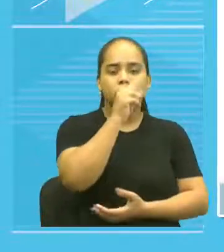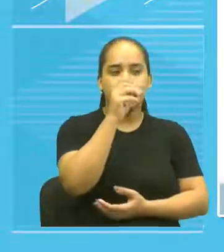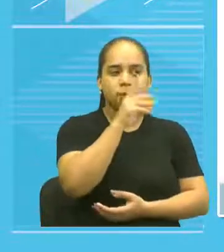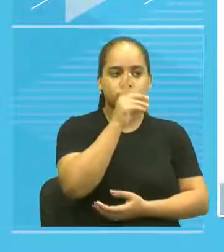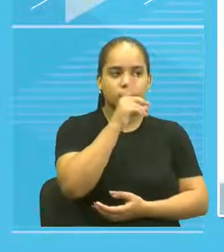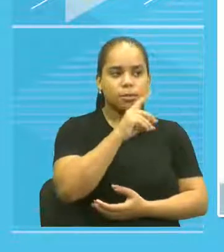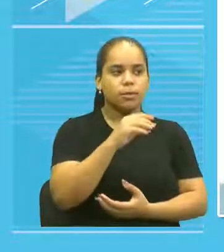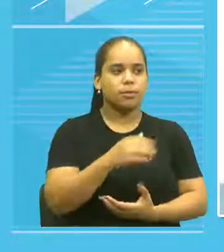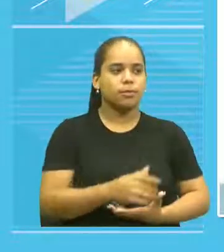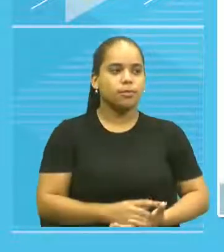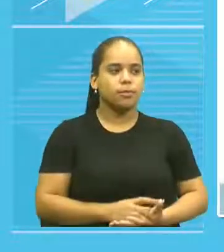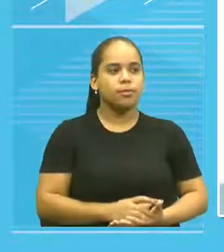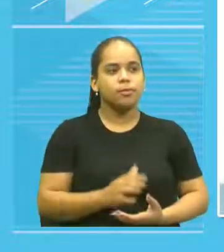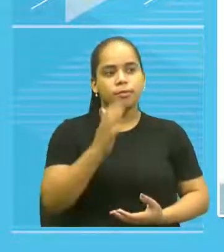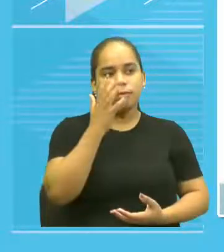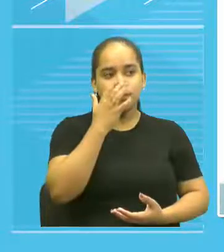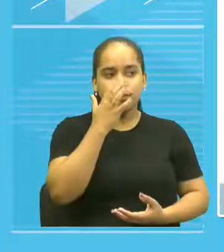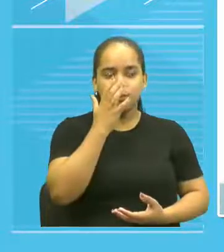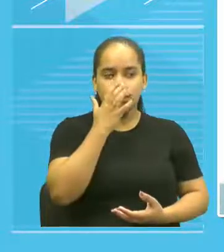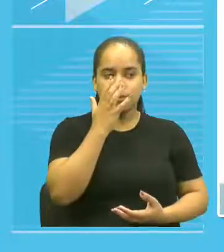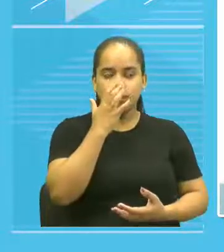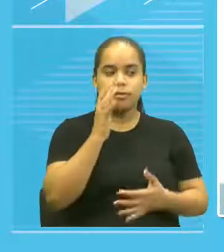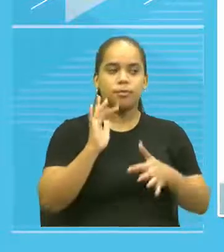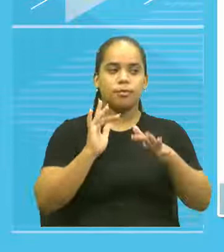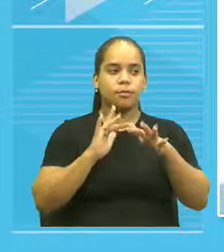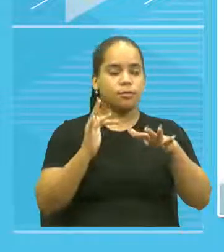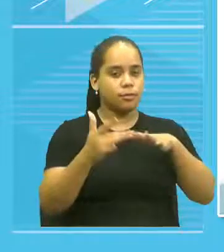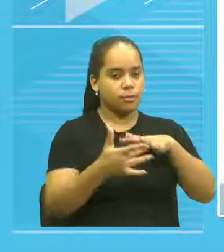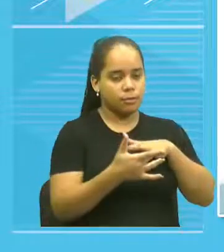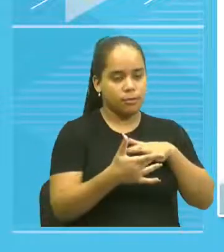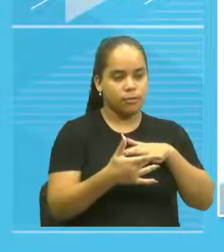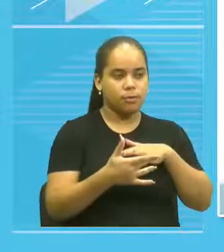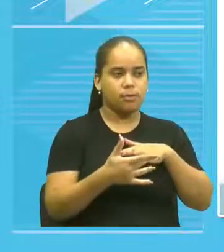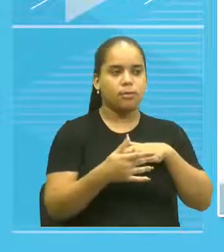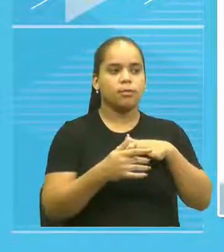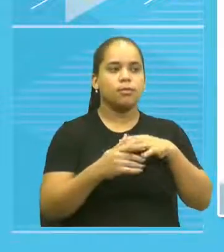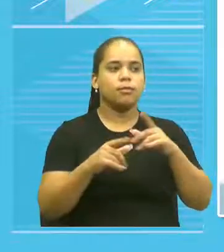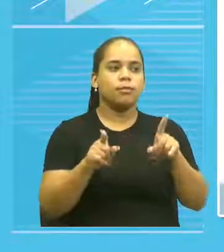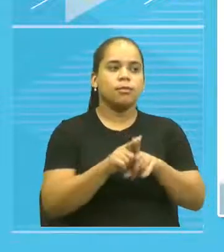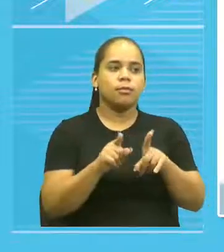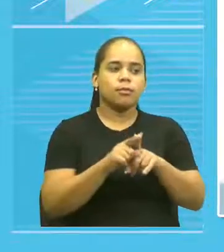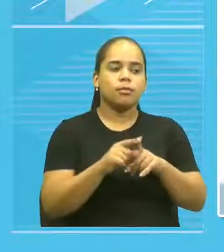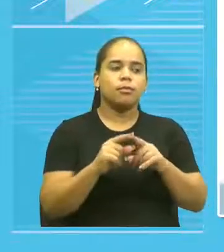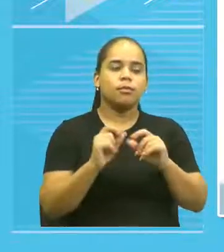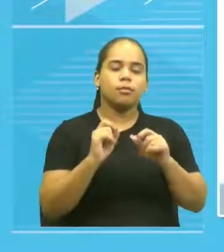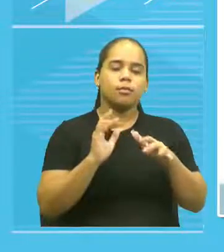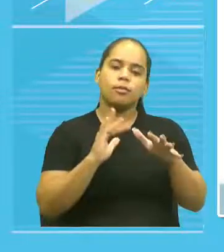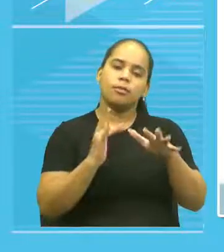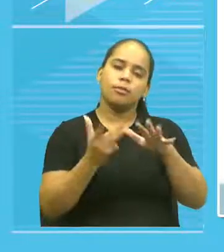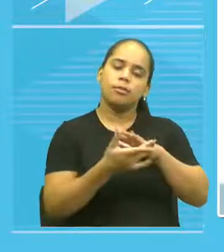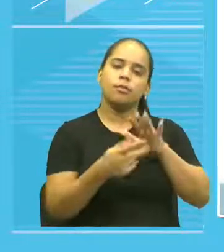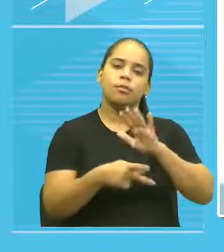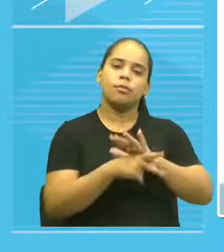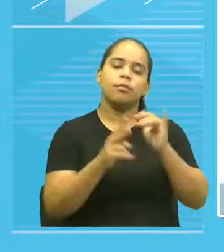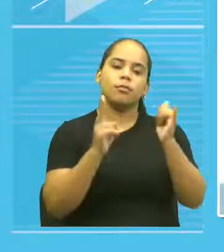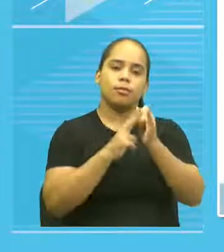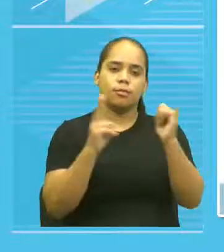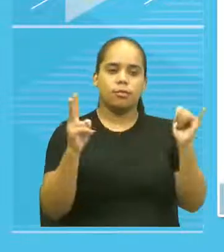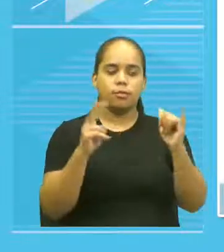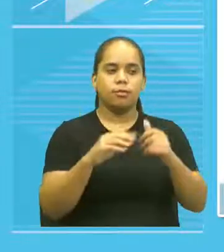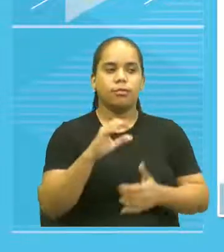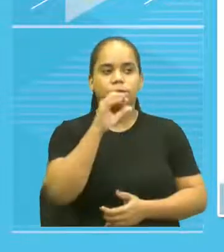acompanhou nos pelas redes da TV meio norte e também aqui pelo nosso fabuloso canal educação